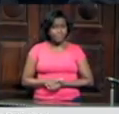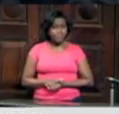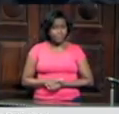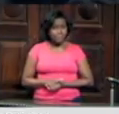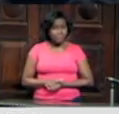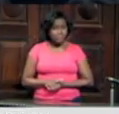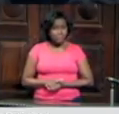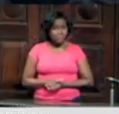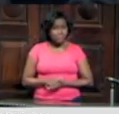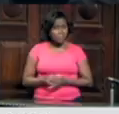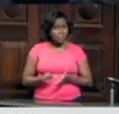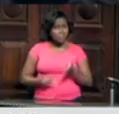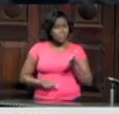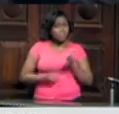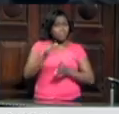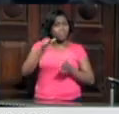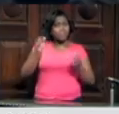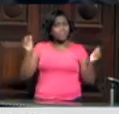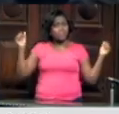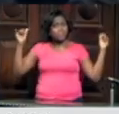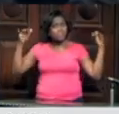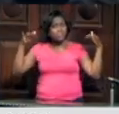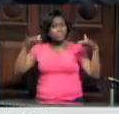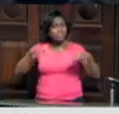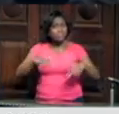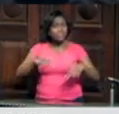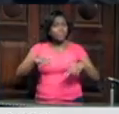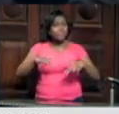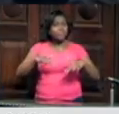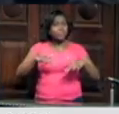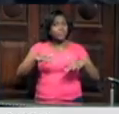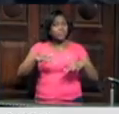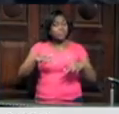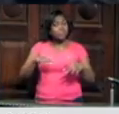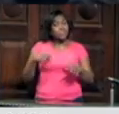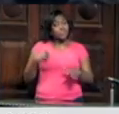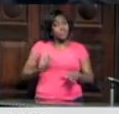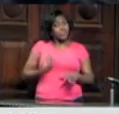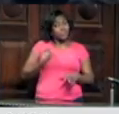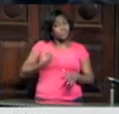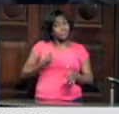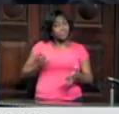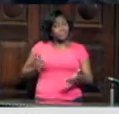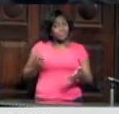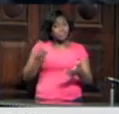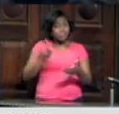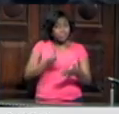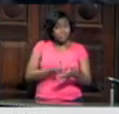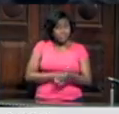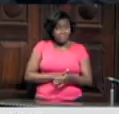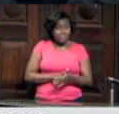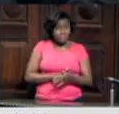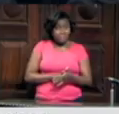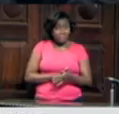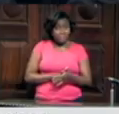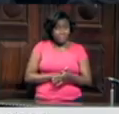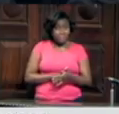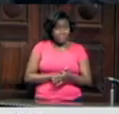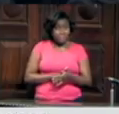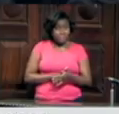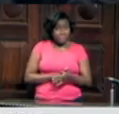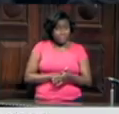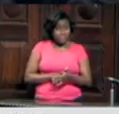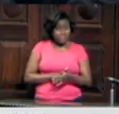a primeira cerimónia onde eu estou presente enquanto representante do meu país é